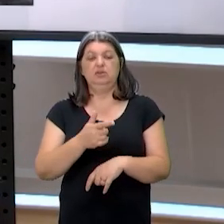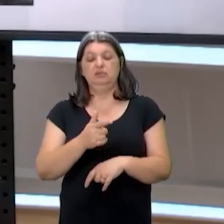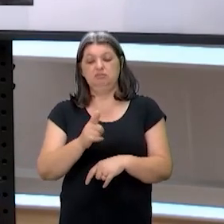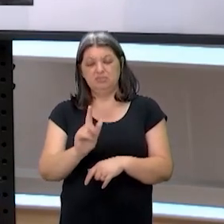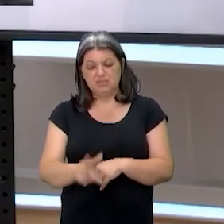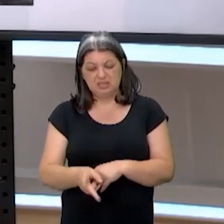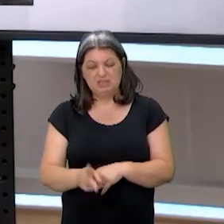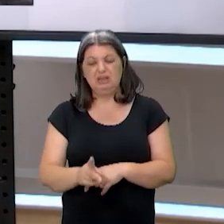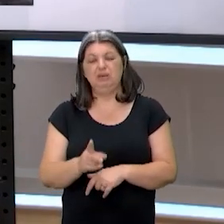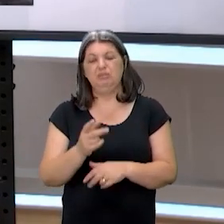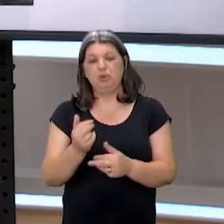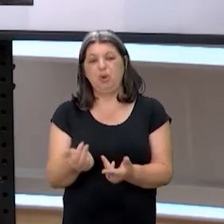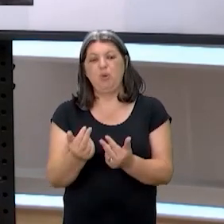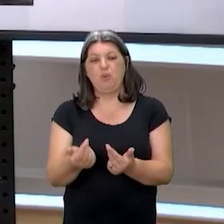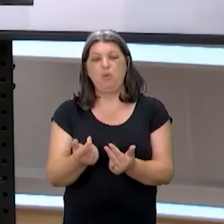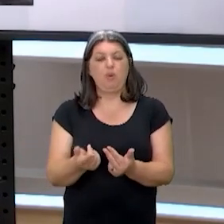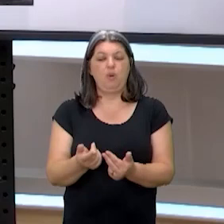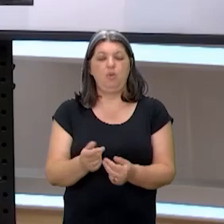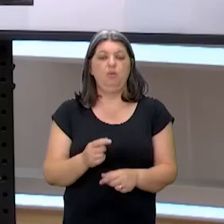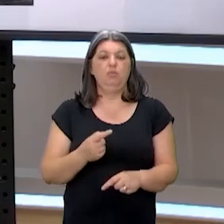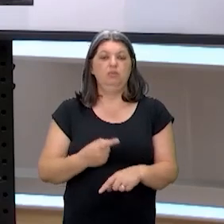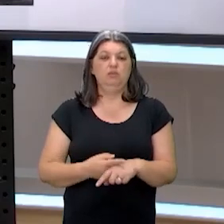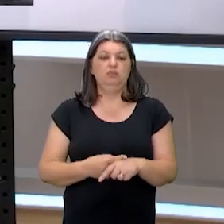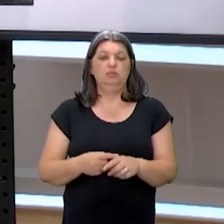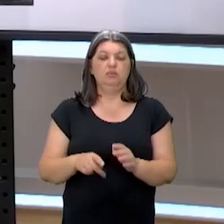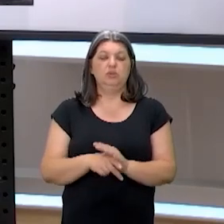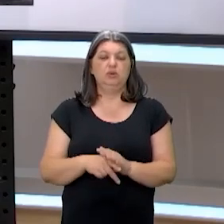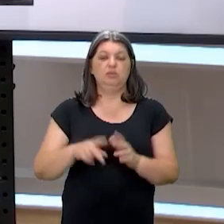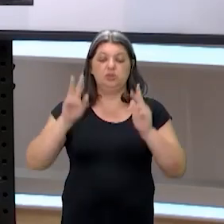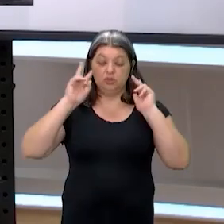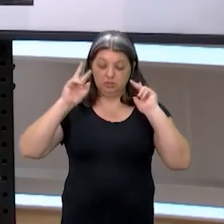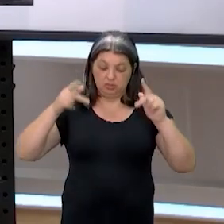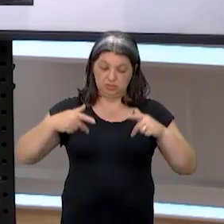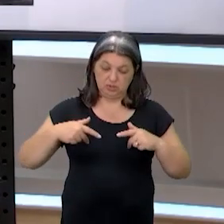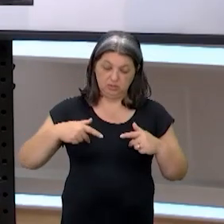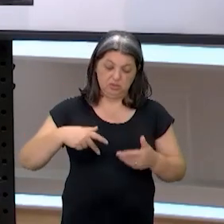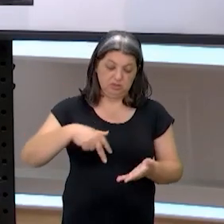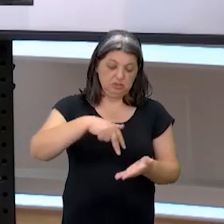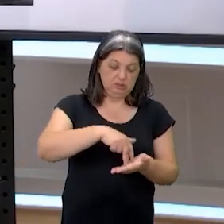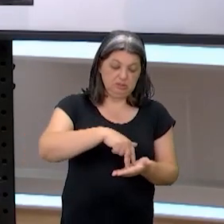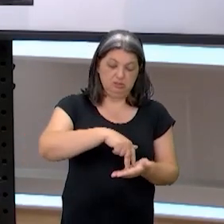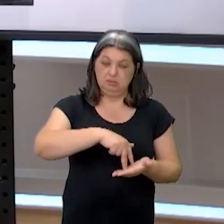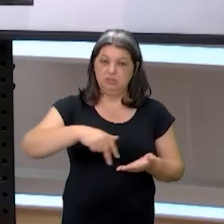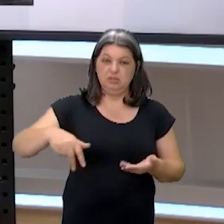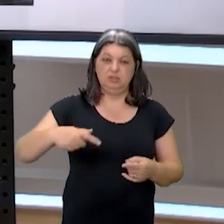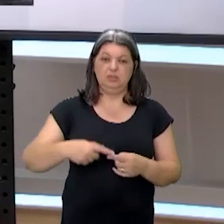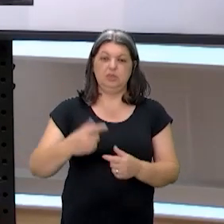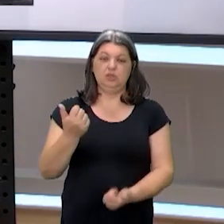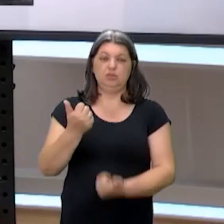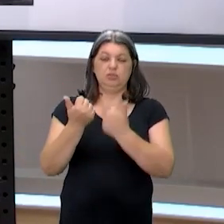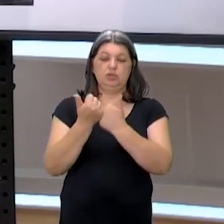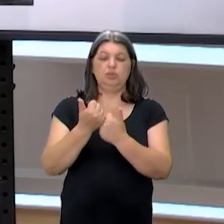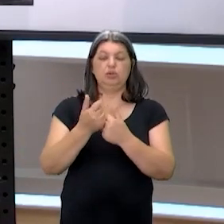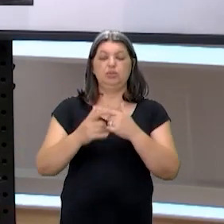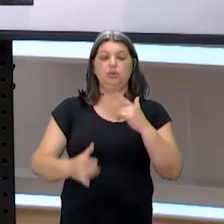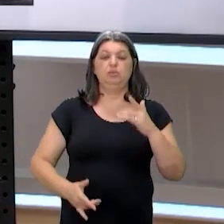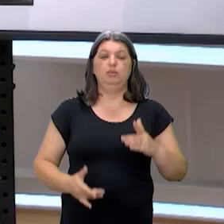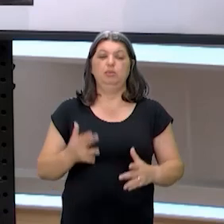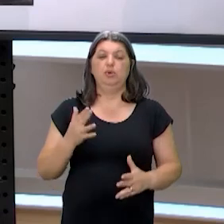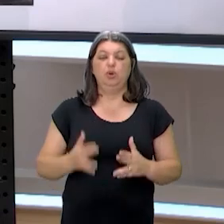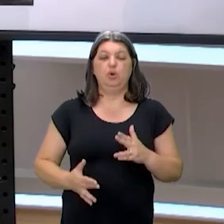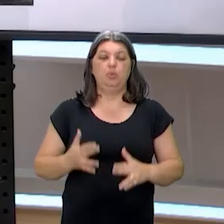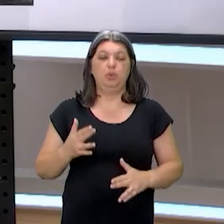repetitivo, já está tirando completamente do homem o protagonismo nesse trabalho mecânico, resta